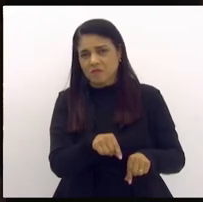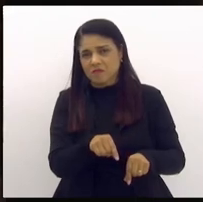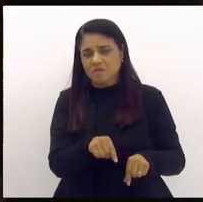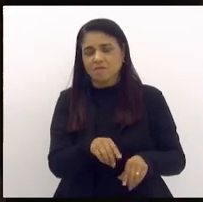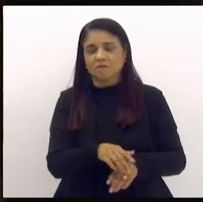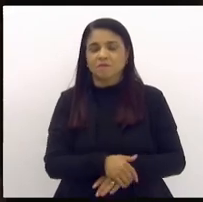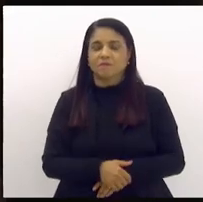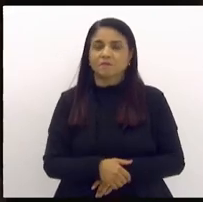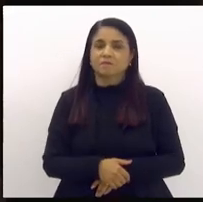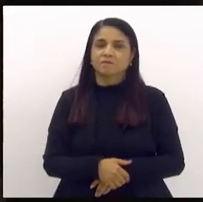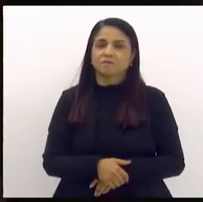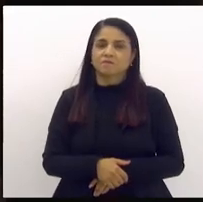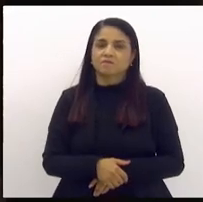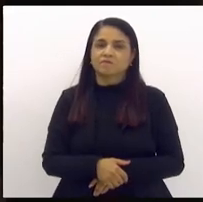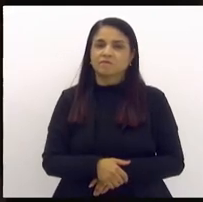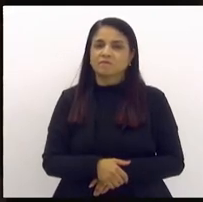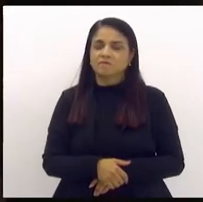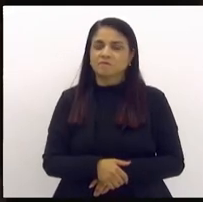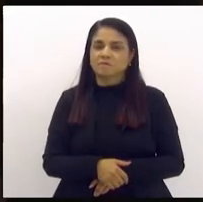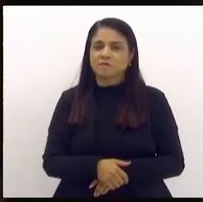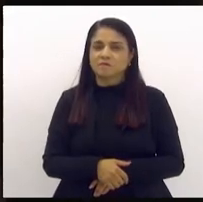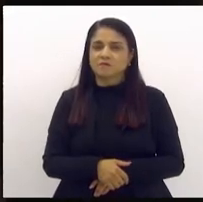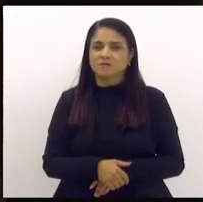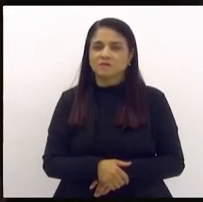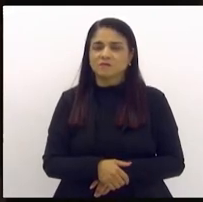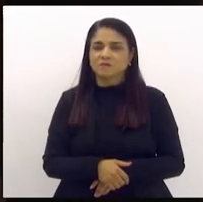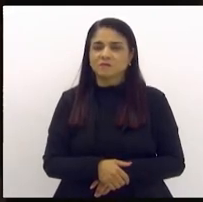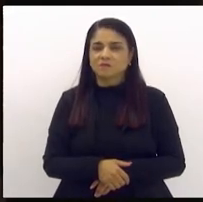é o povo. Que é o povo. E agora...